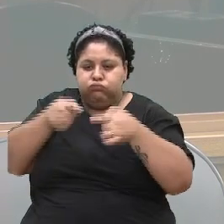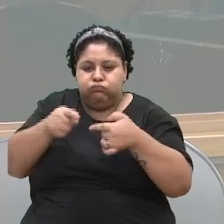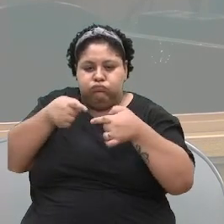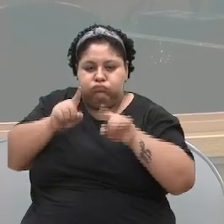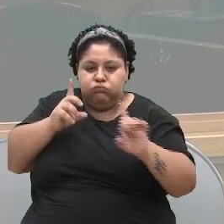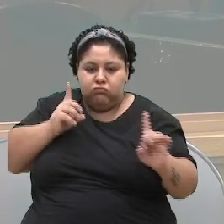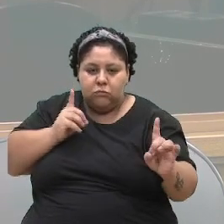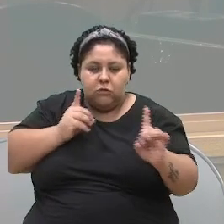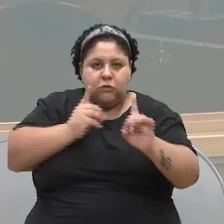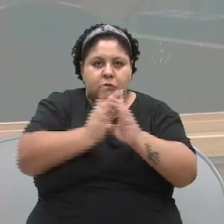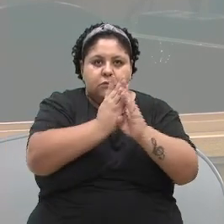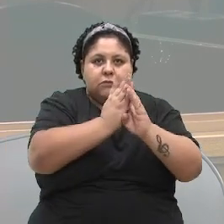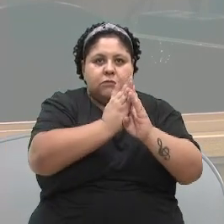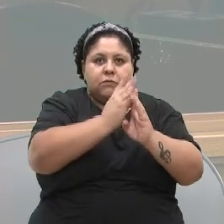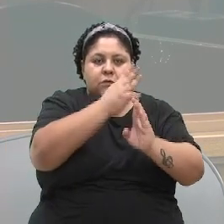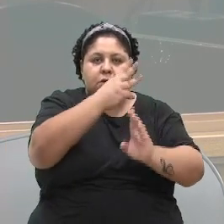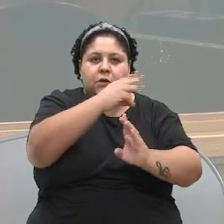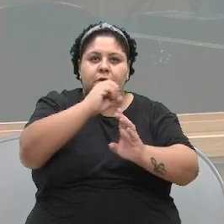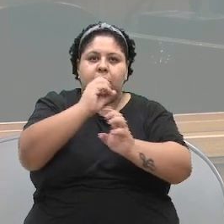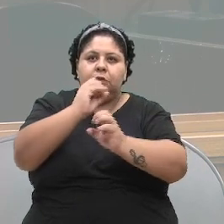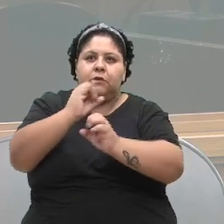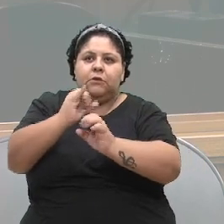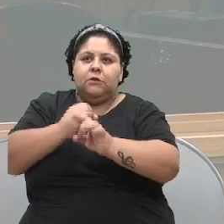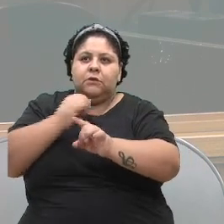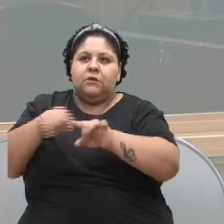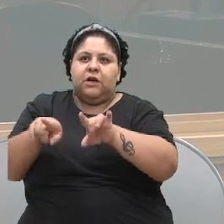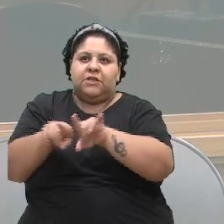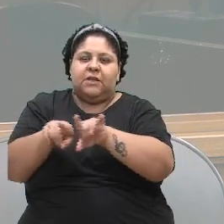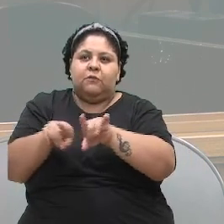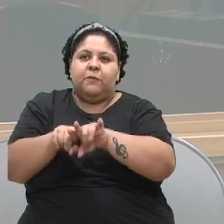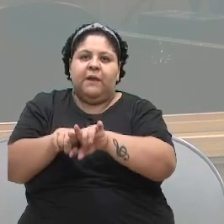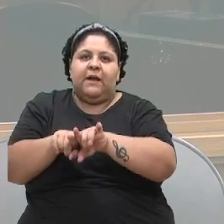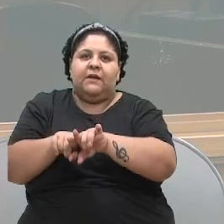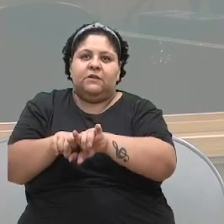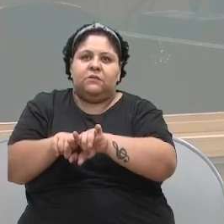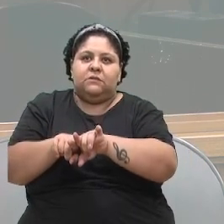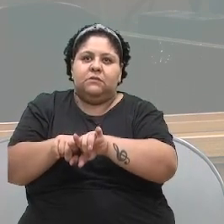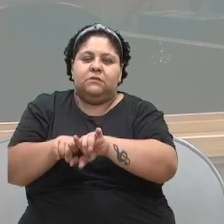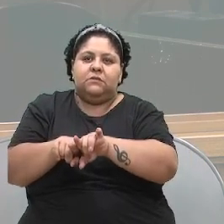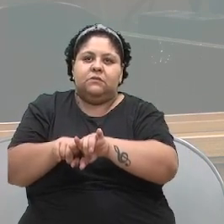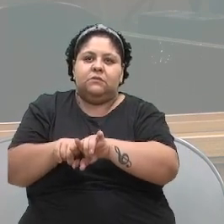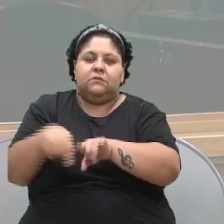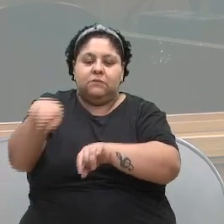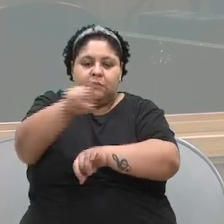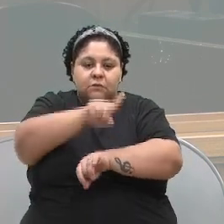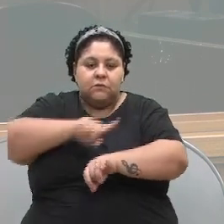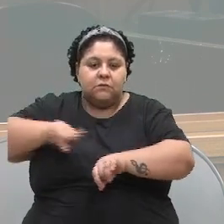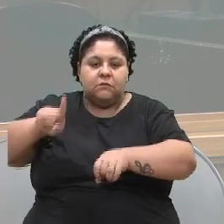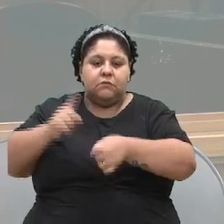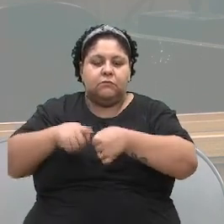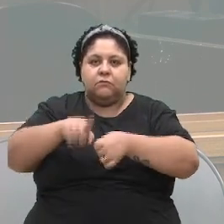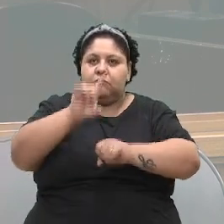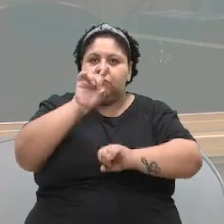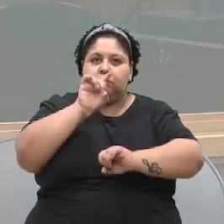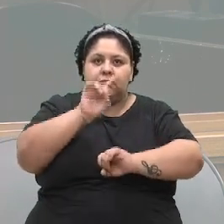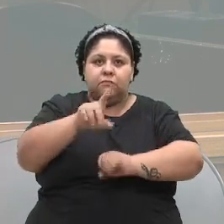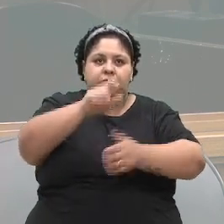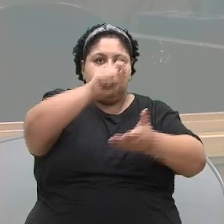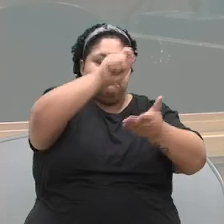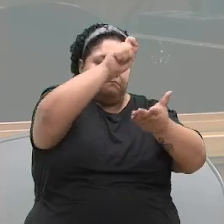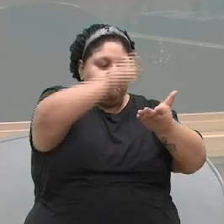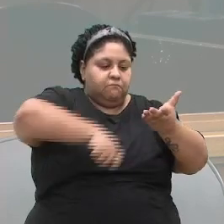ao longo desses 30 anos de história, manteve-se erguida e contribuindo para a economia do nosso município. Era isso, assinam